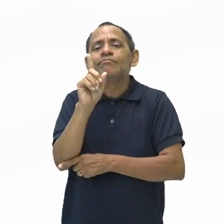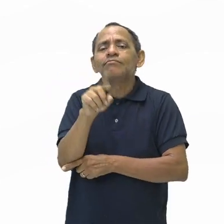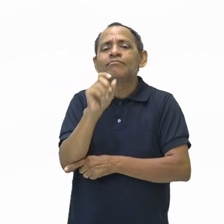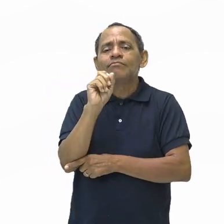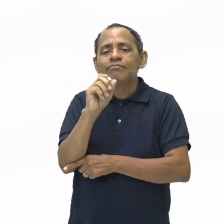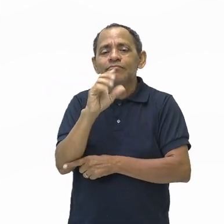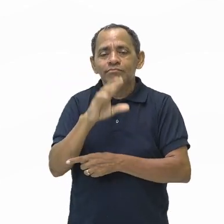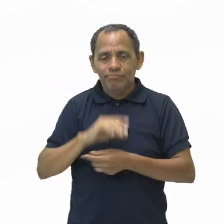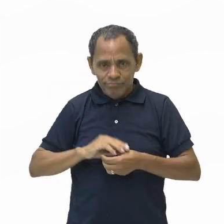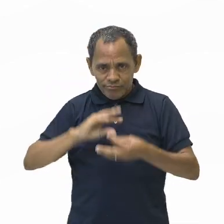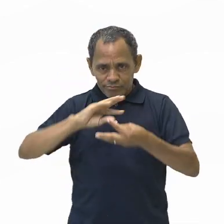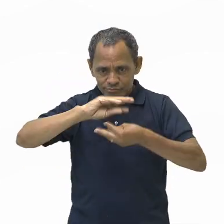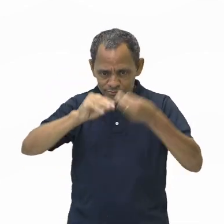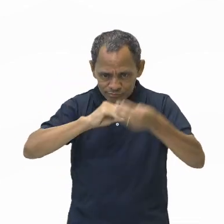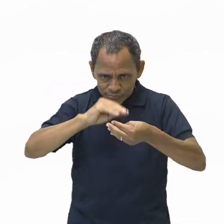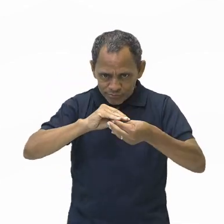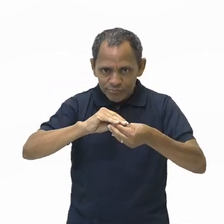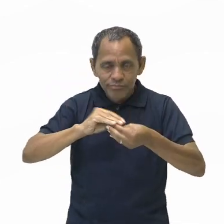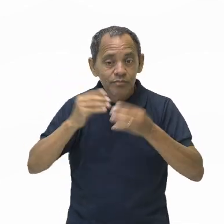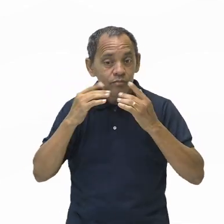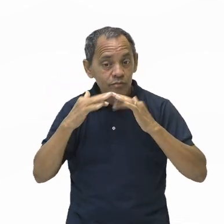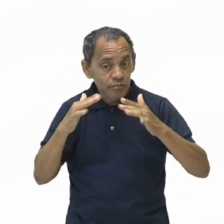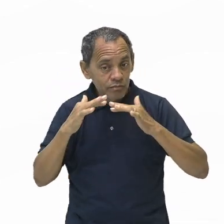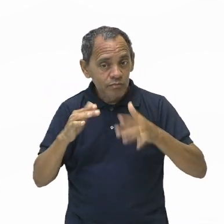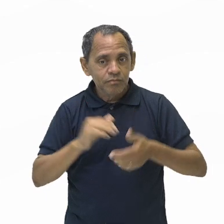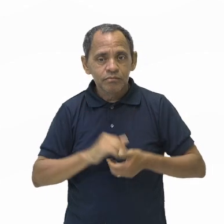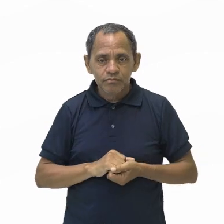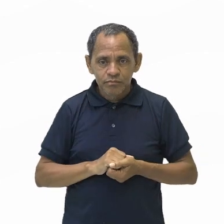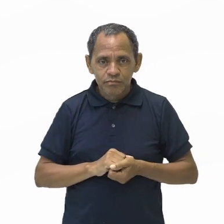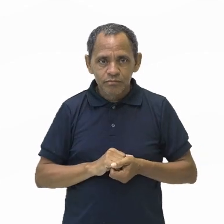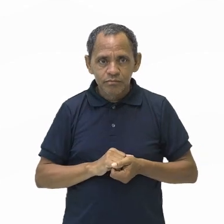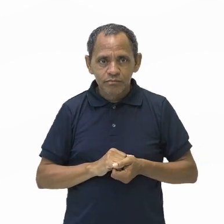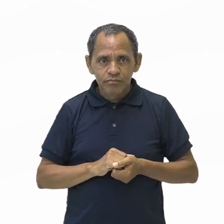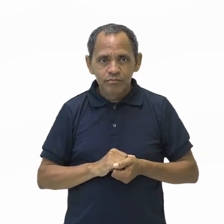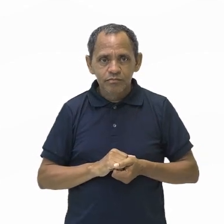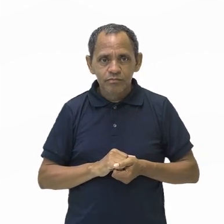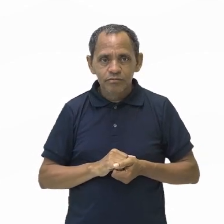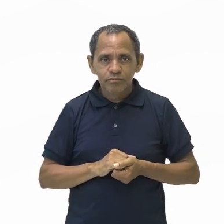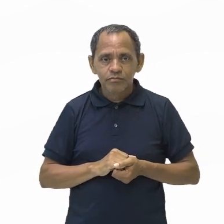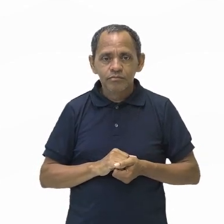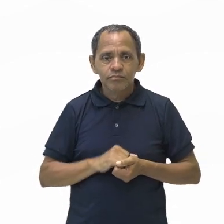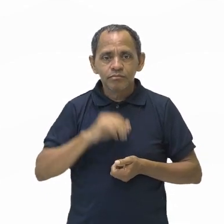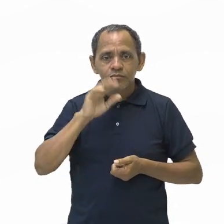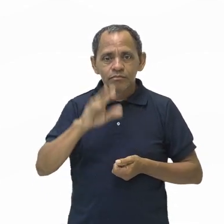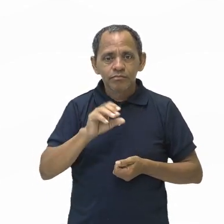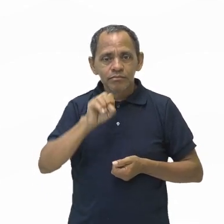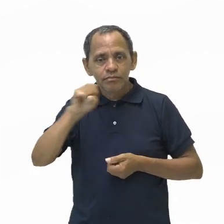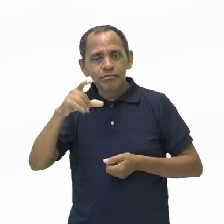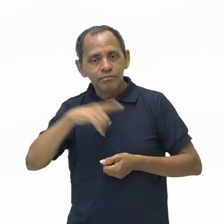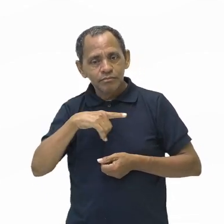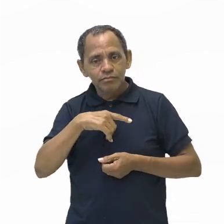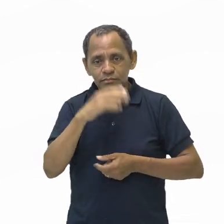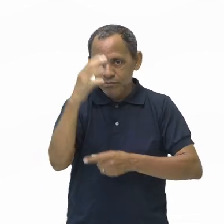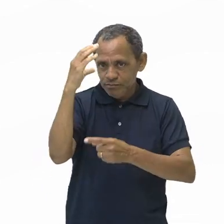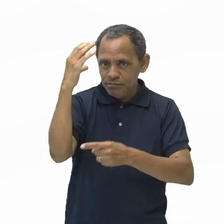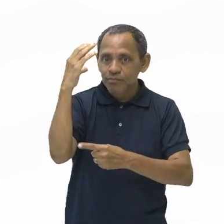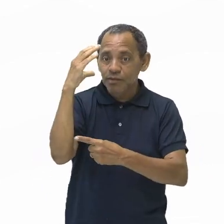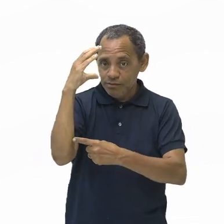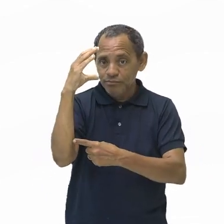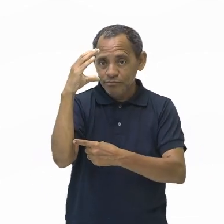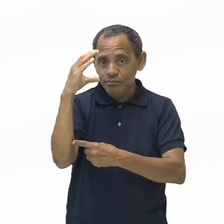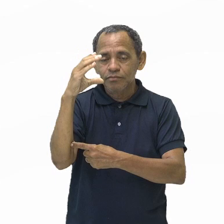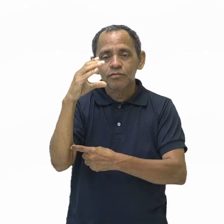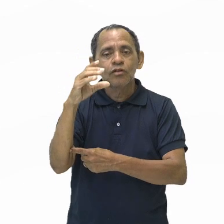são substâncias naturais, tá? São compostos naturais. Já se ele tem carbono e ele foi feito, ou seja, é